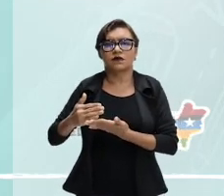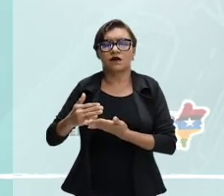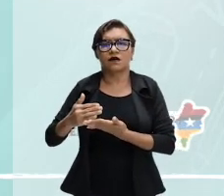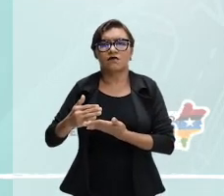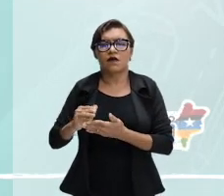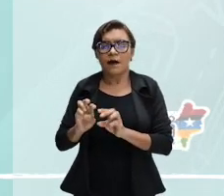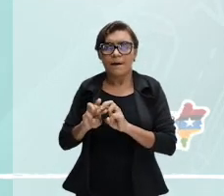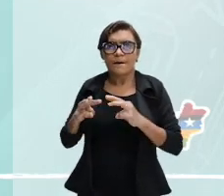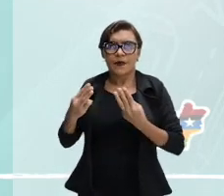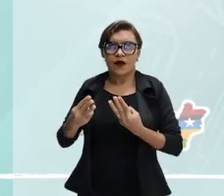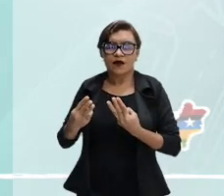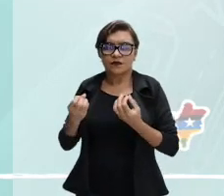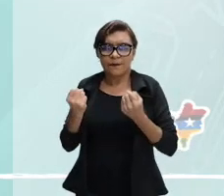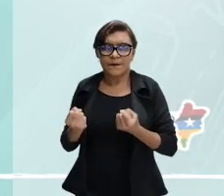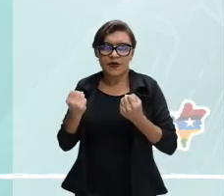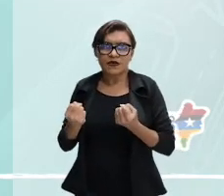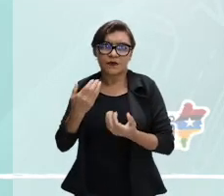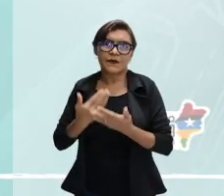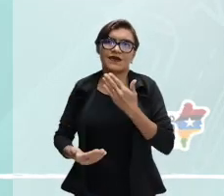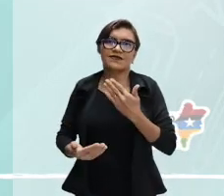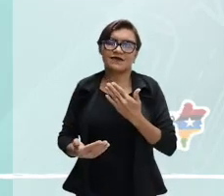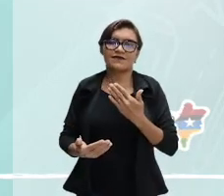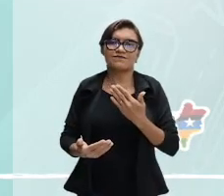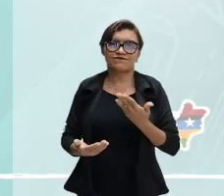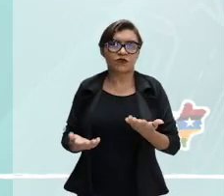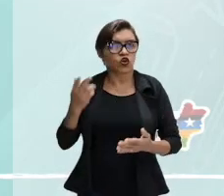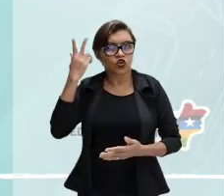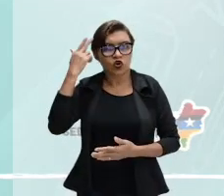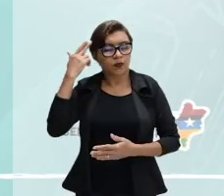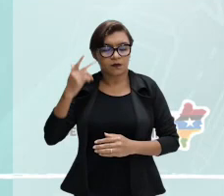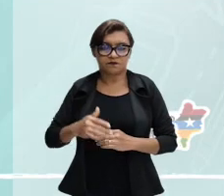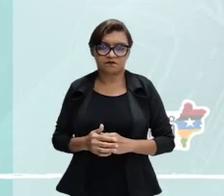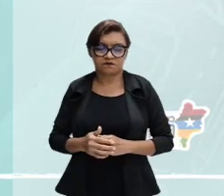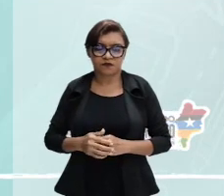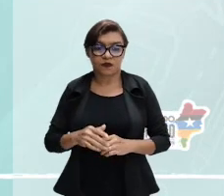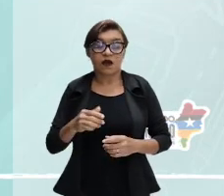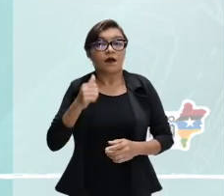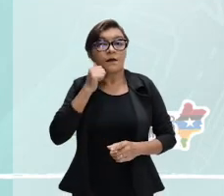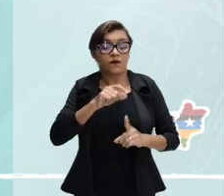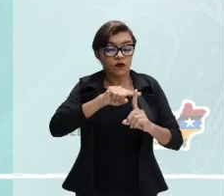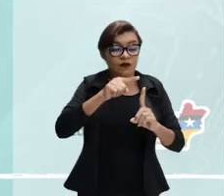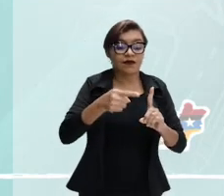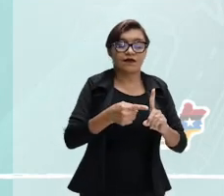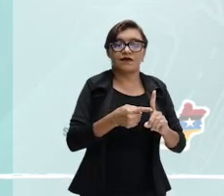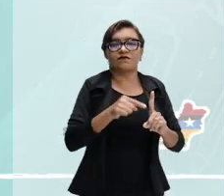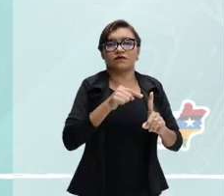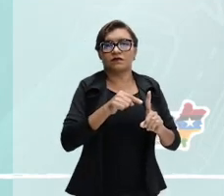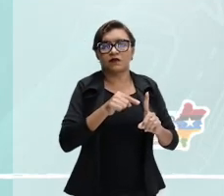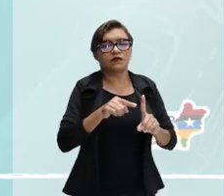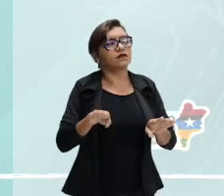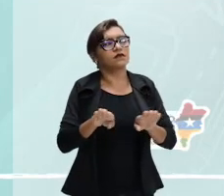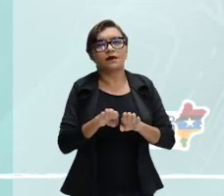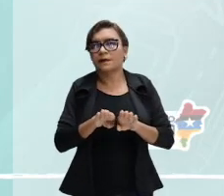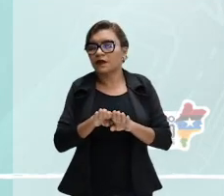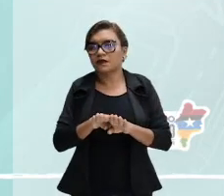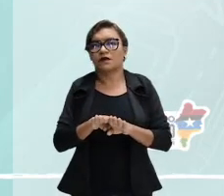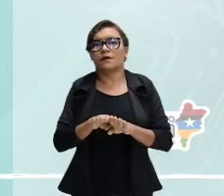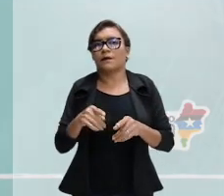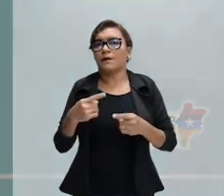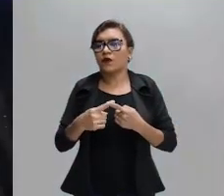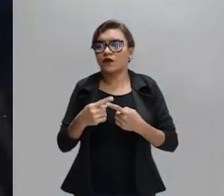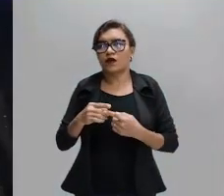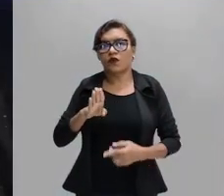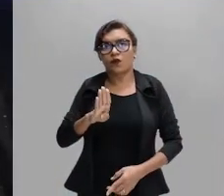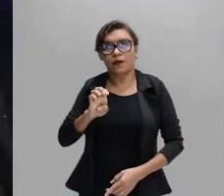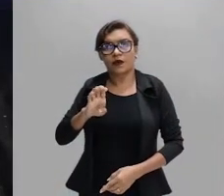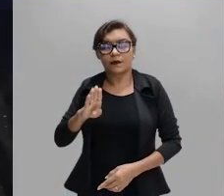normal, é natural, é degenerativo isso. E as pessoas grávidas? Também não, porque não levam em consideração o bebê que está